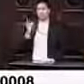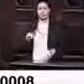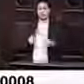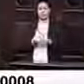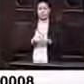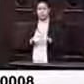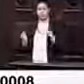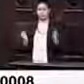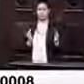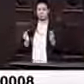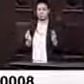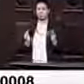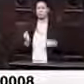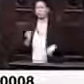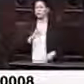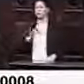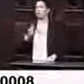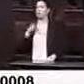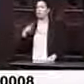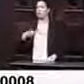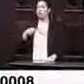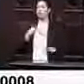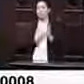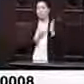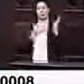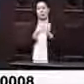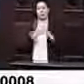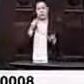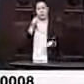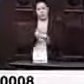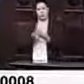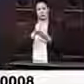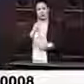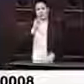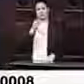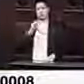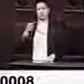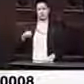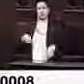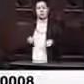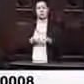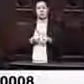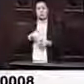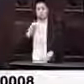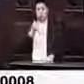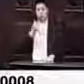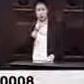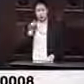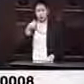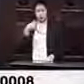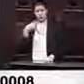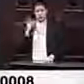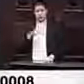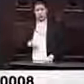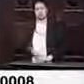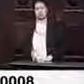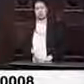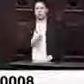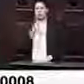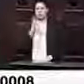era uma exigência o aumento da contribuição previdenciária dos servidores de 11% para 14%, mas isso